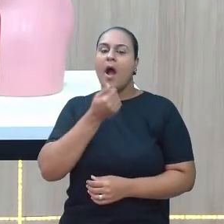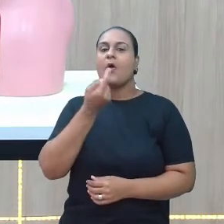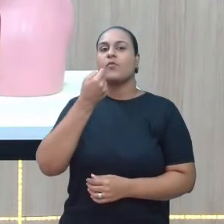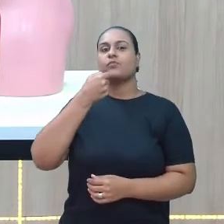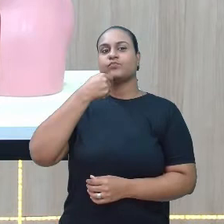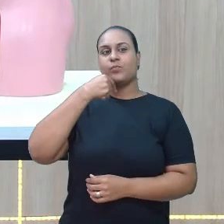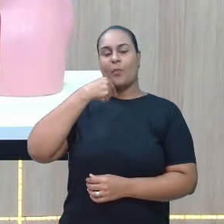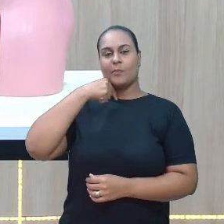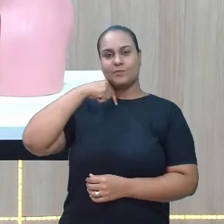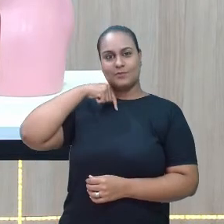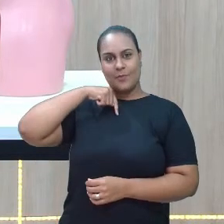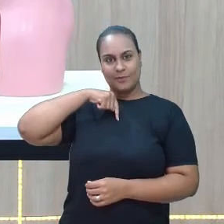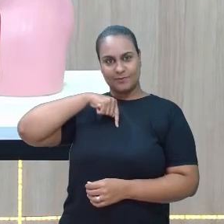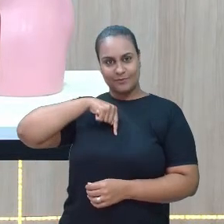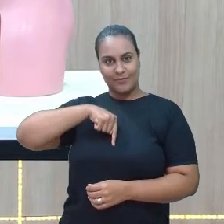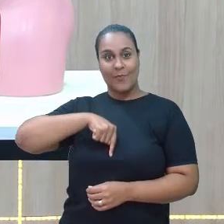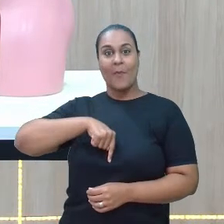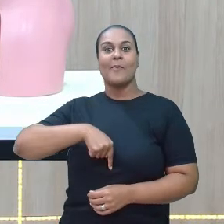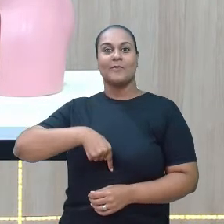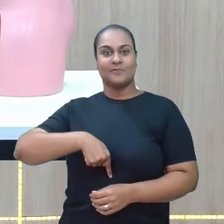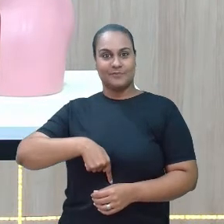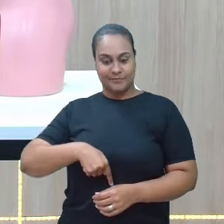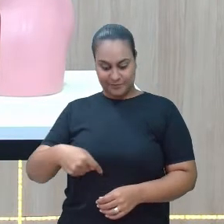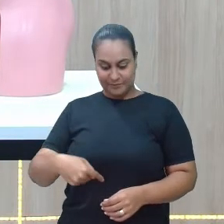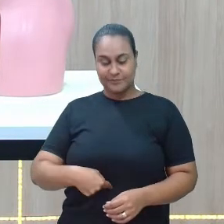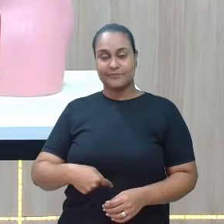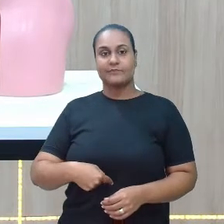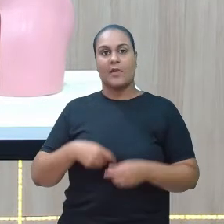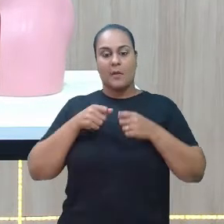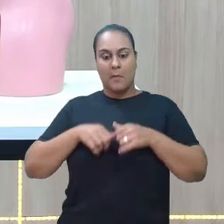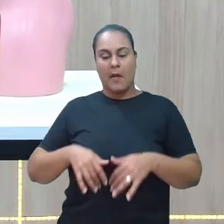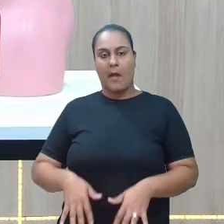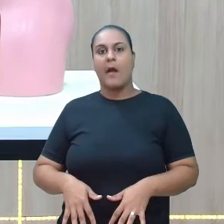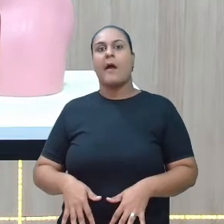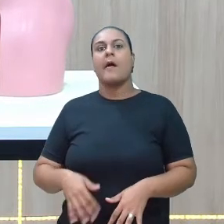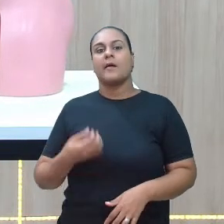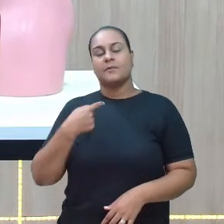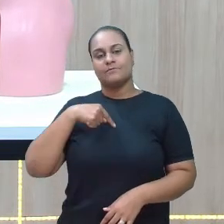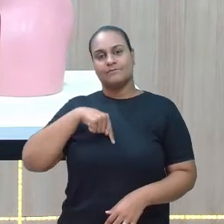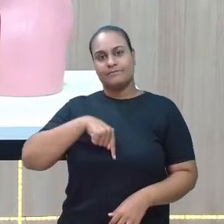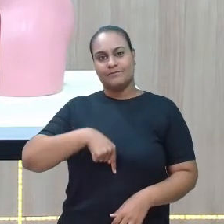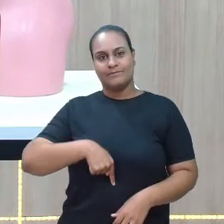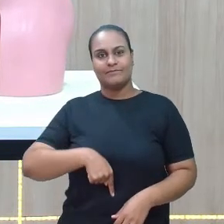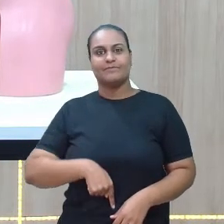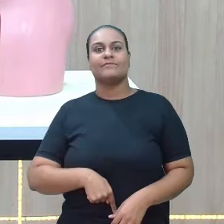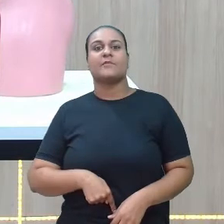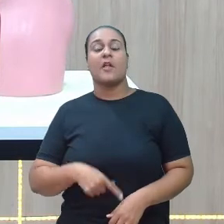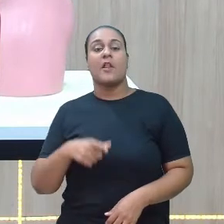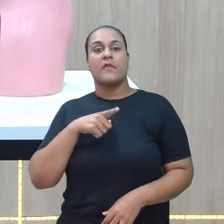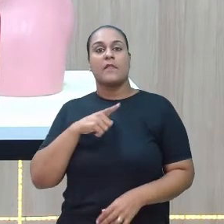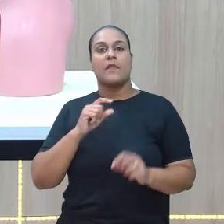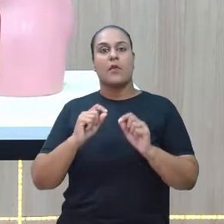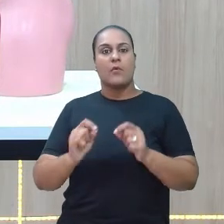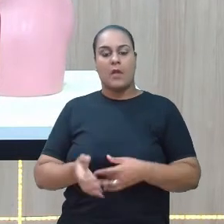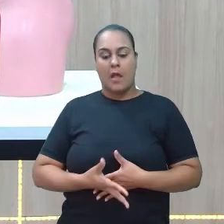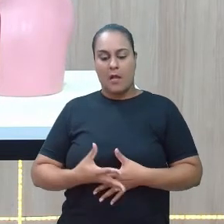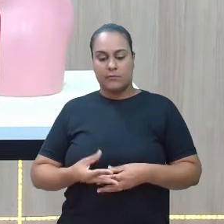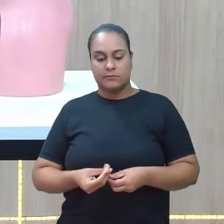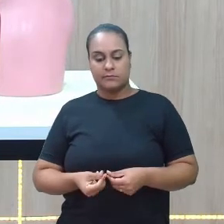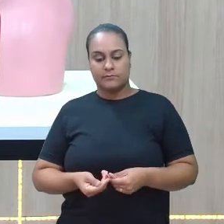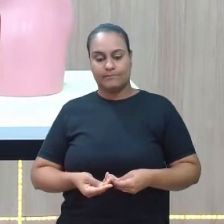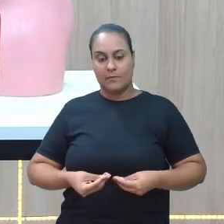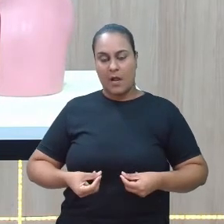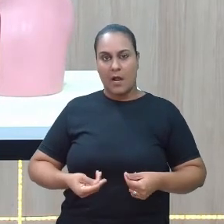alimento para que ele seja encaminhado para todo o sistema digestório, onde vai ocorrer a